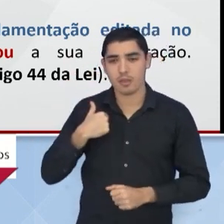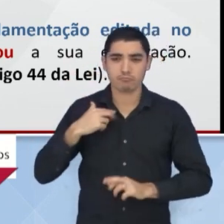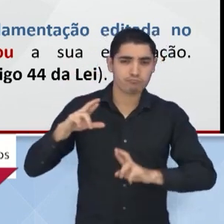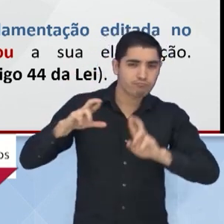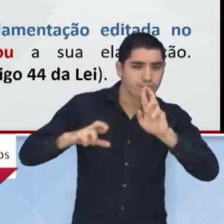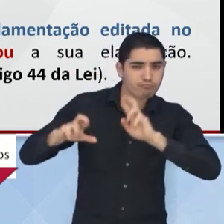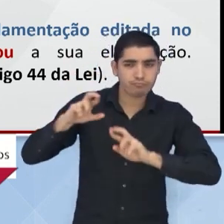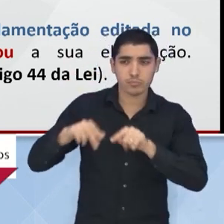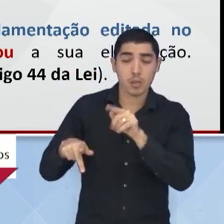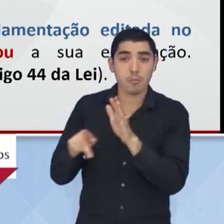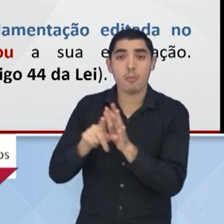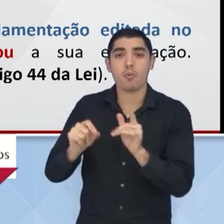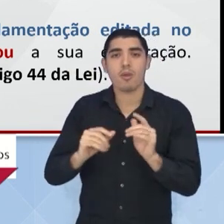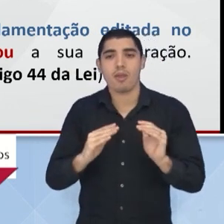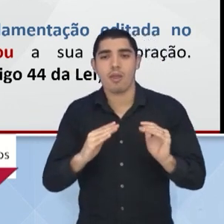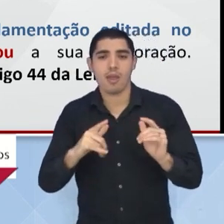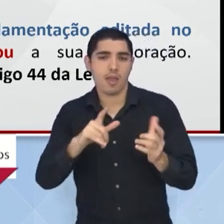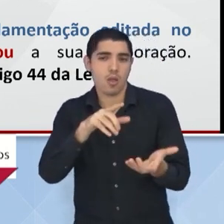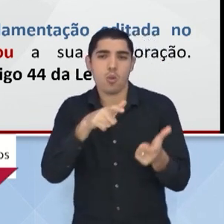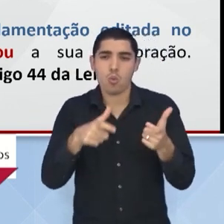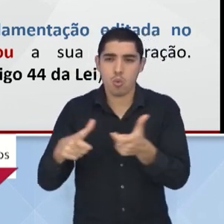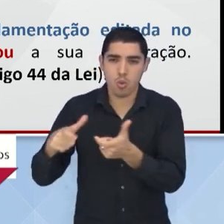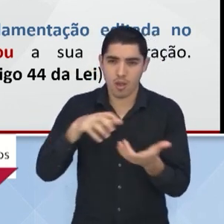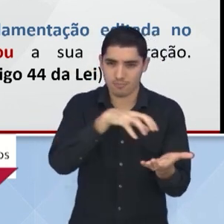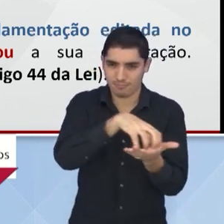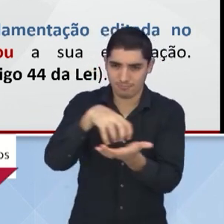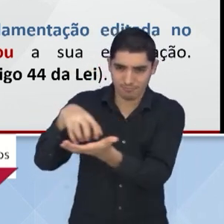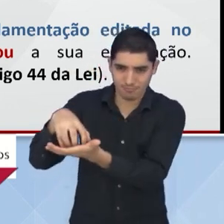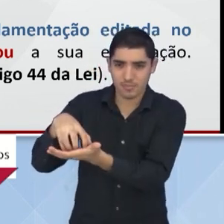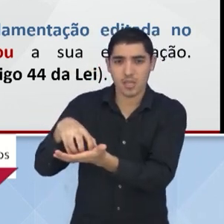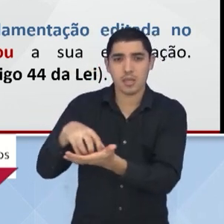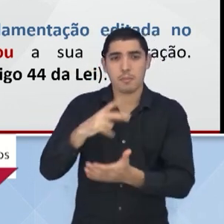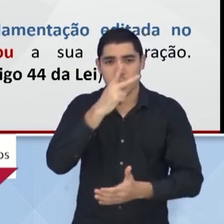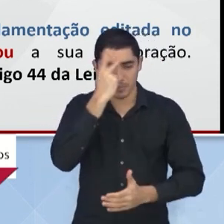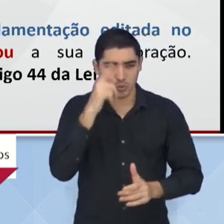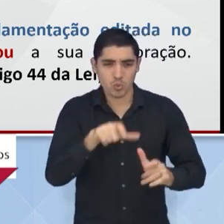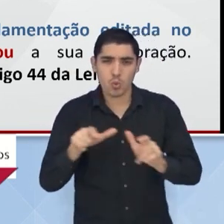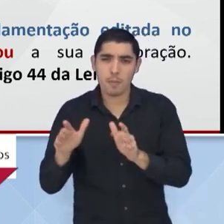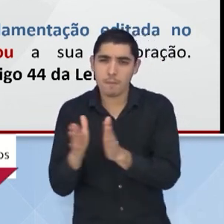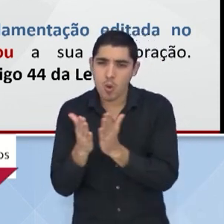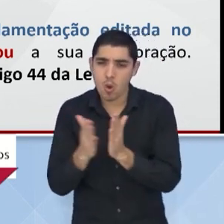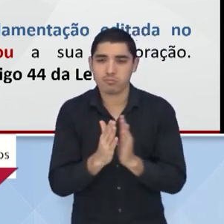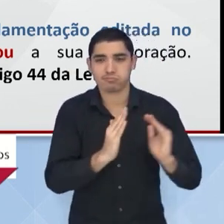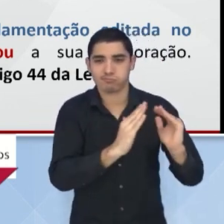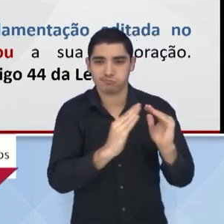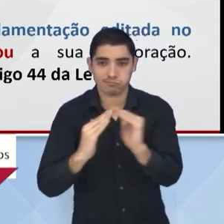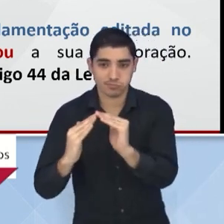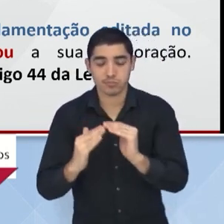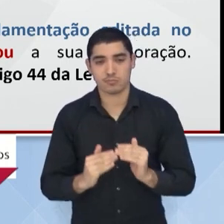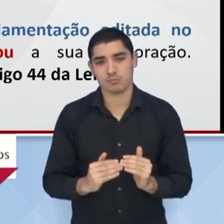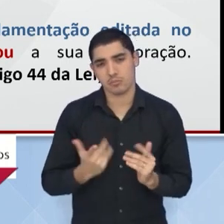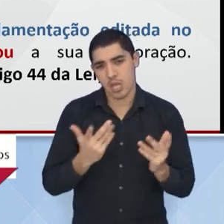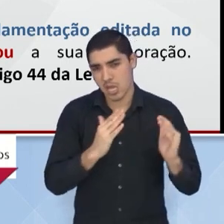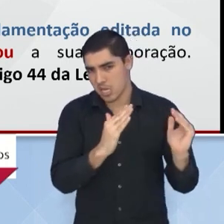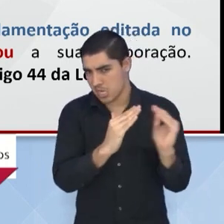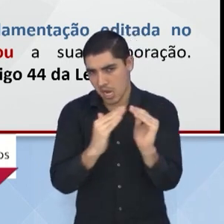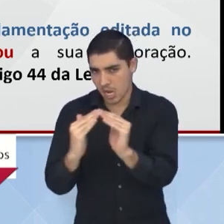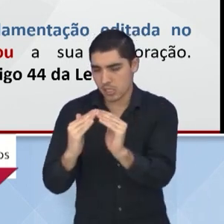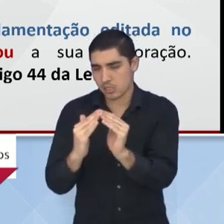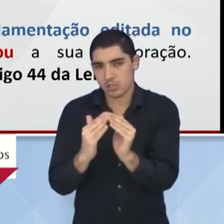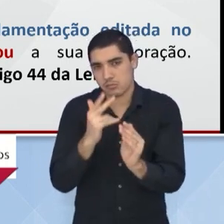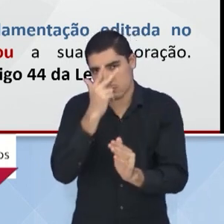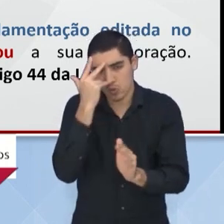habitacionais né unidades eh habitacionais para baixa renda habitação Popular né